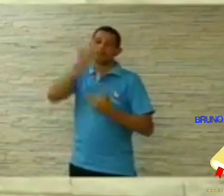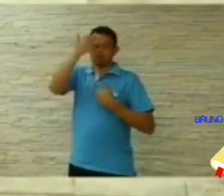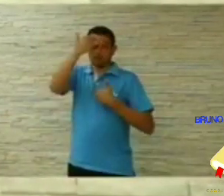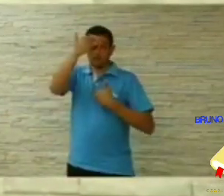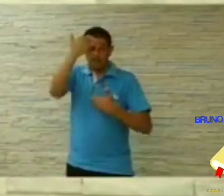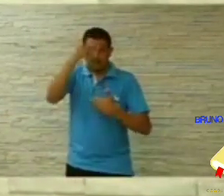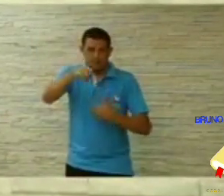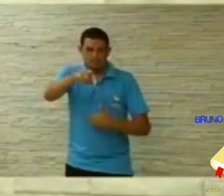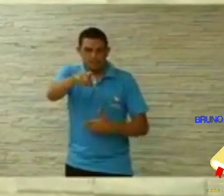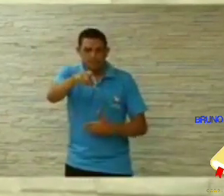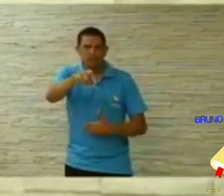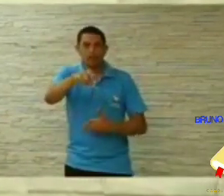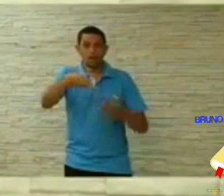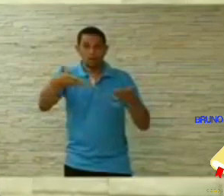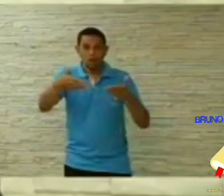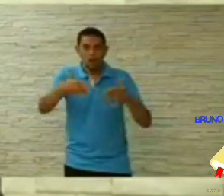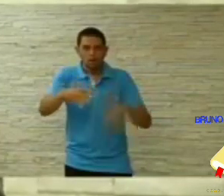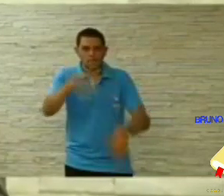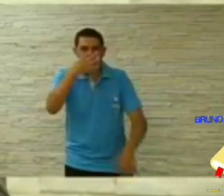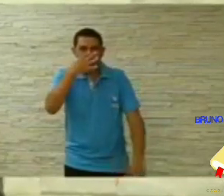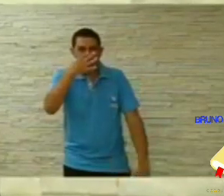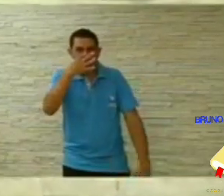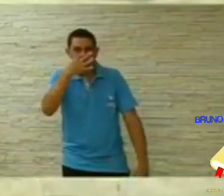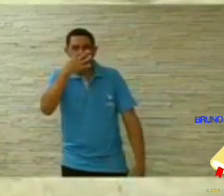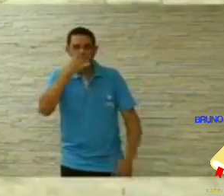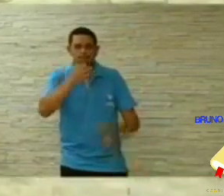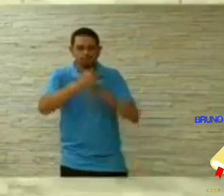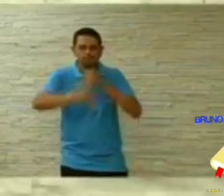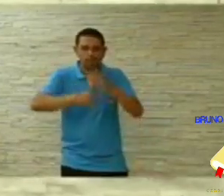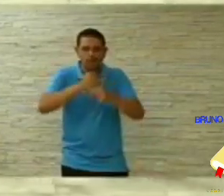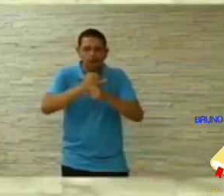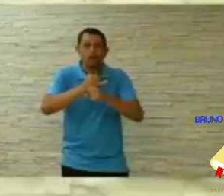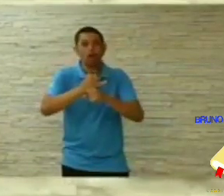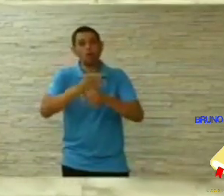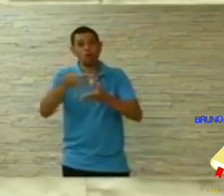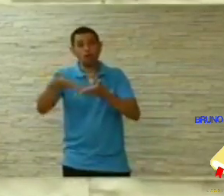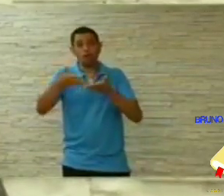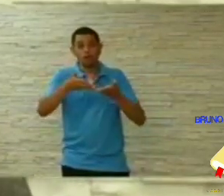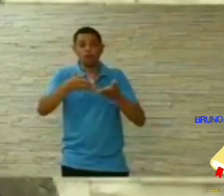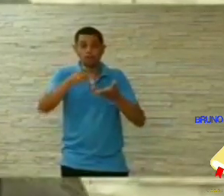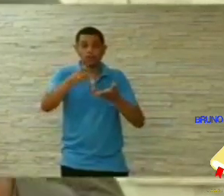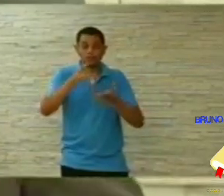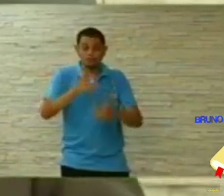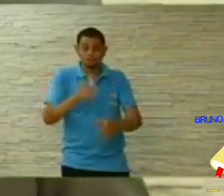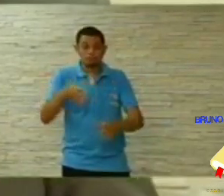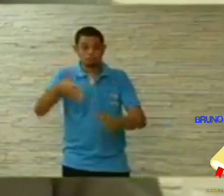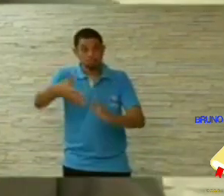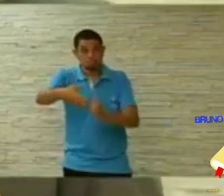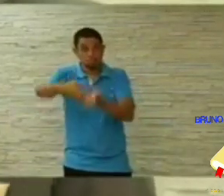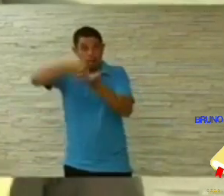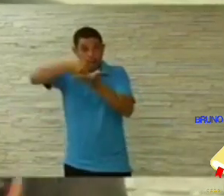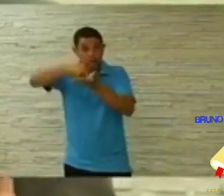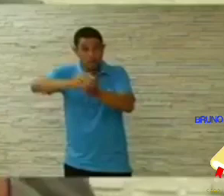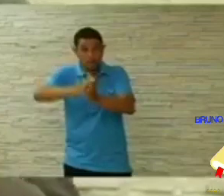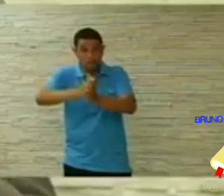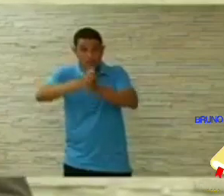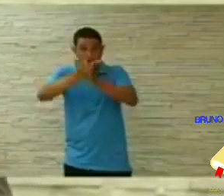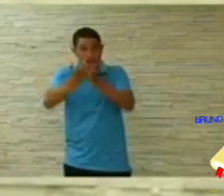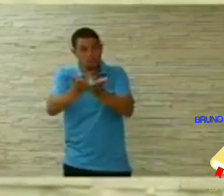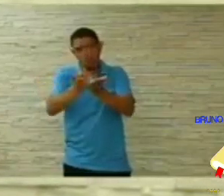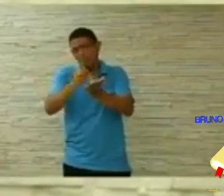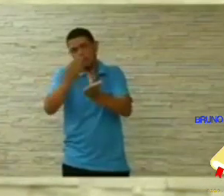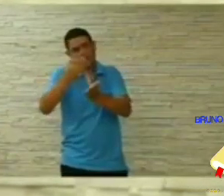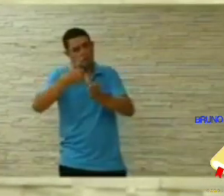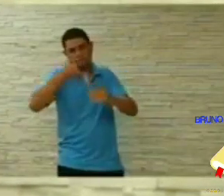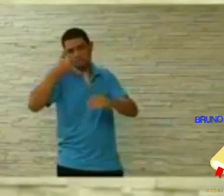você que está conectado conosco aí. Convido nesse momento para que você pegue a sua Bíblia ou abra aí o